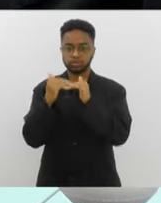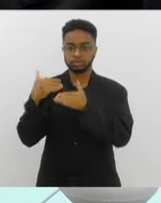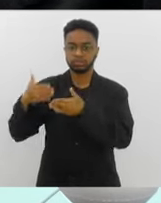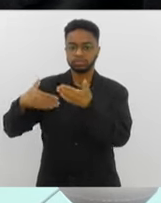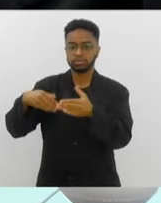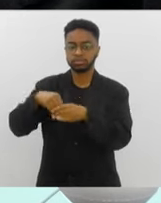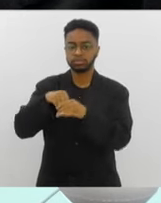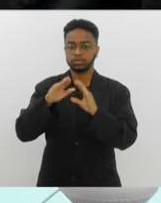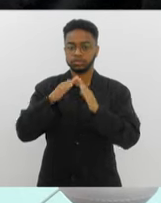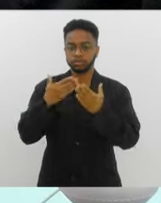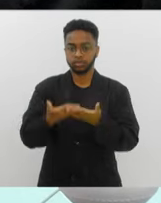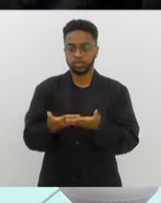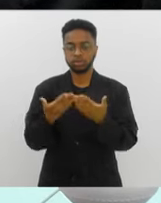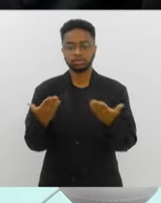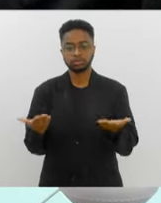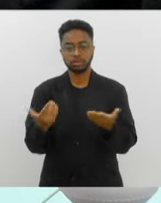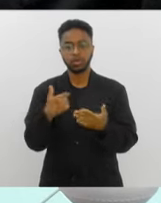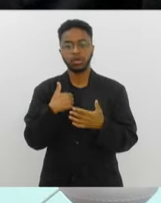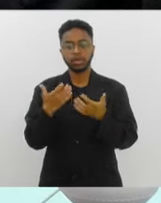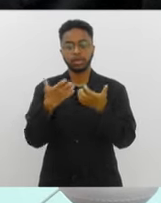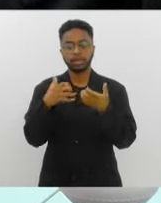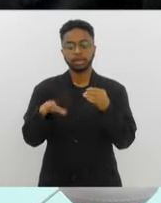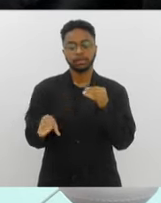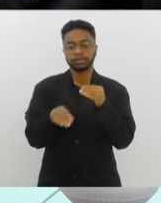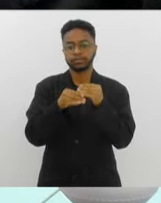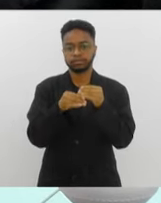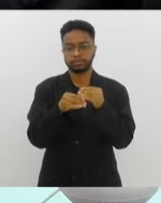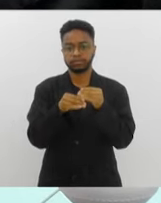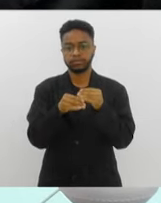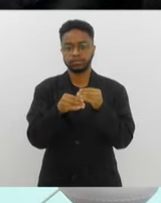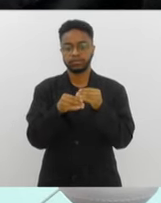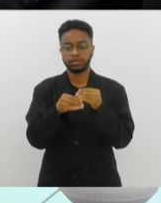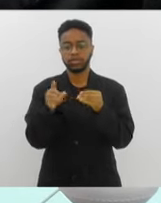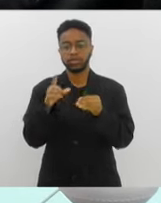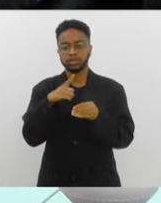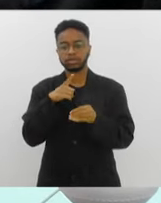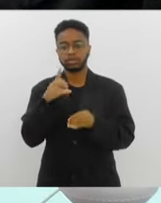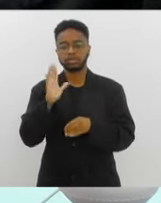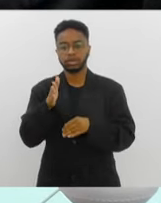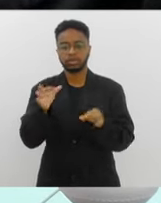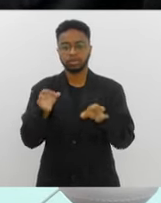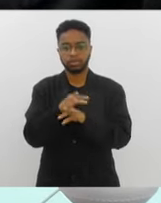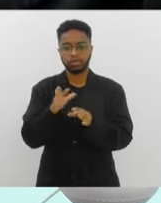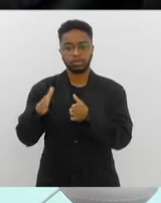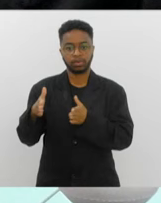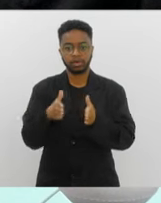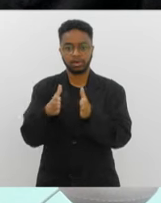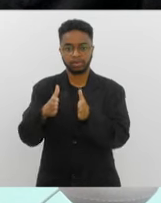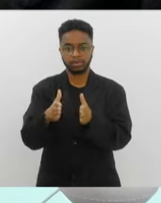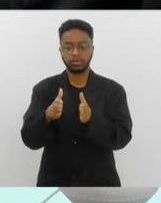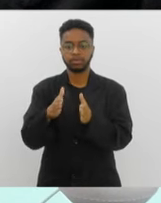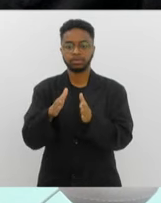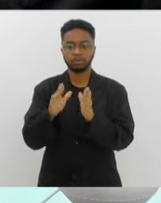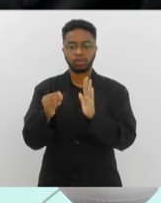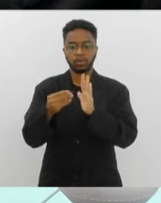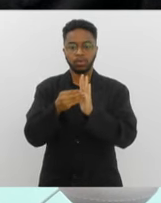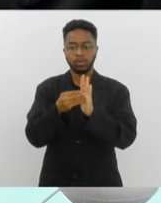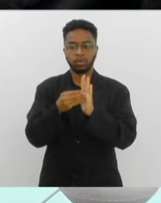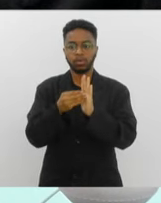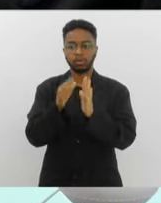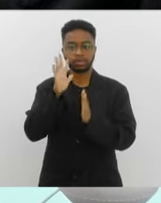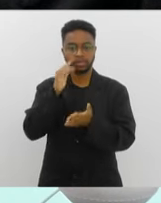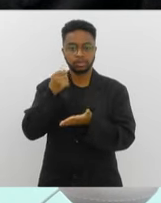escola. Então, eu queria reiterar, né, que a gente já tem claro esse caminho, né, que está colocado em diferentes